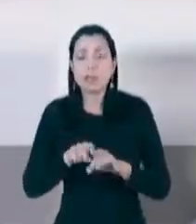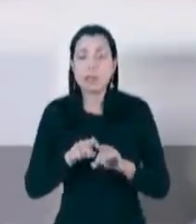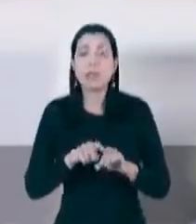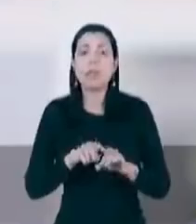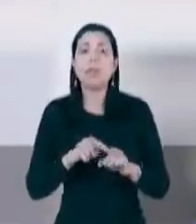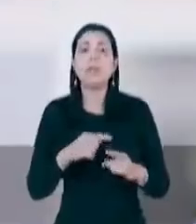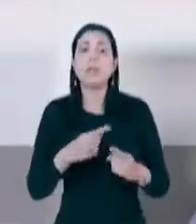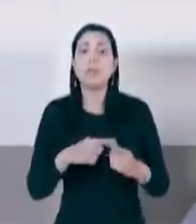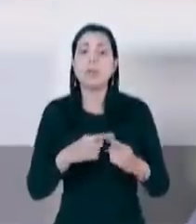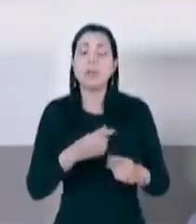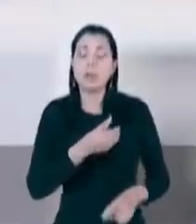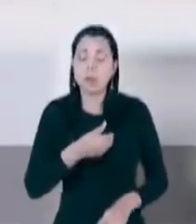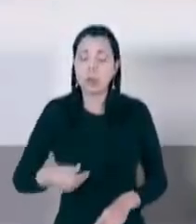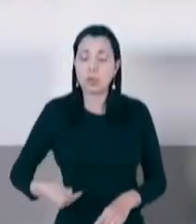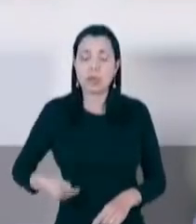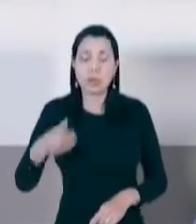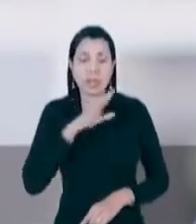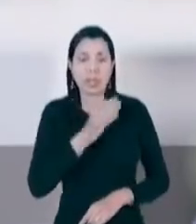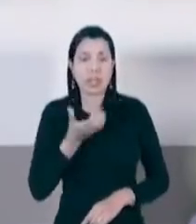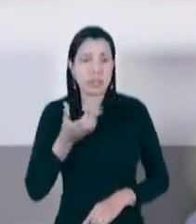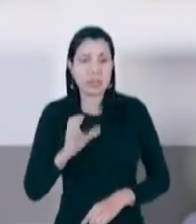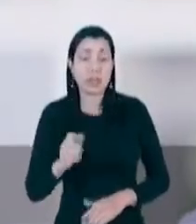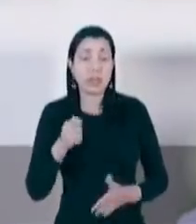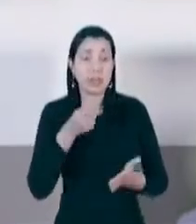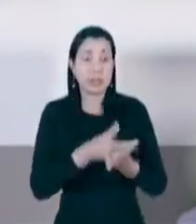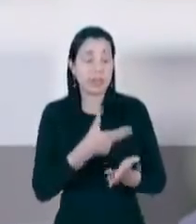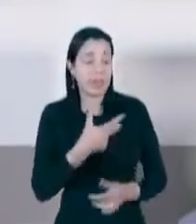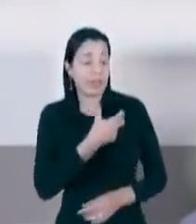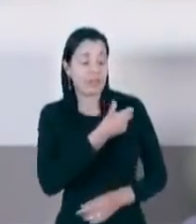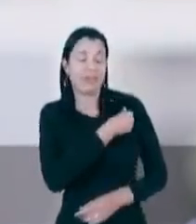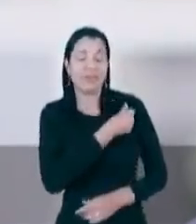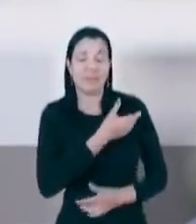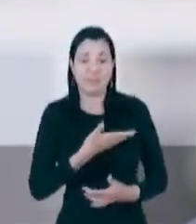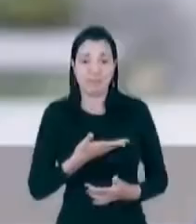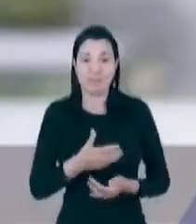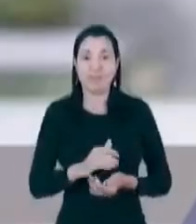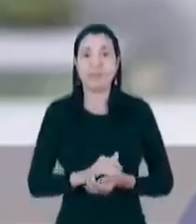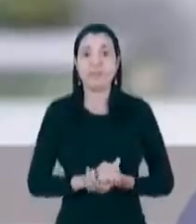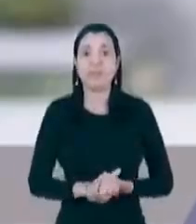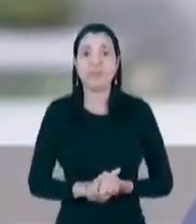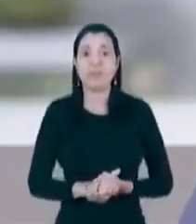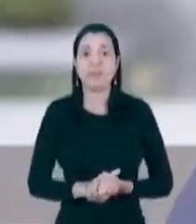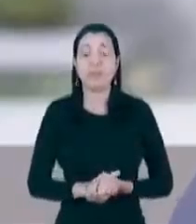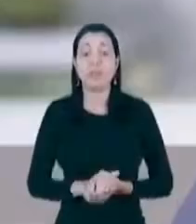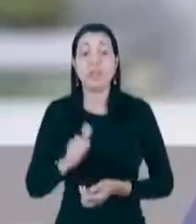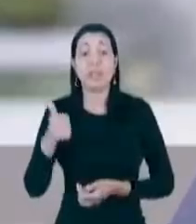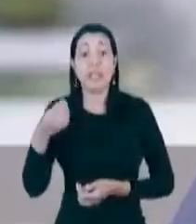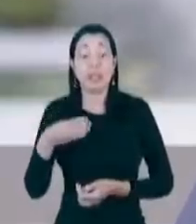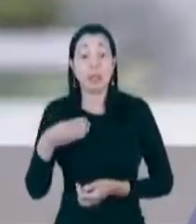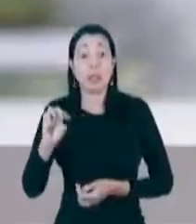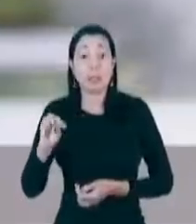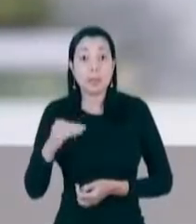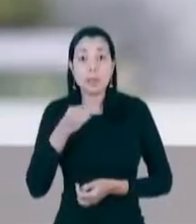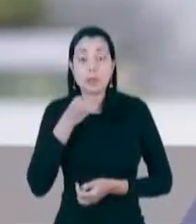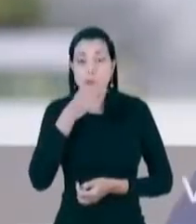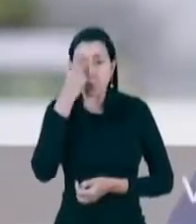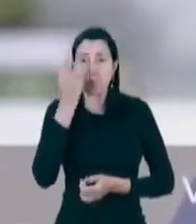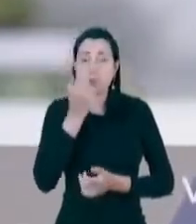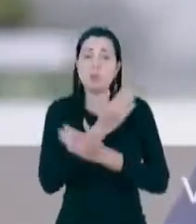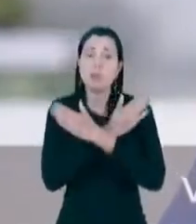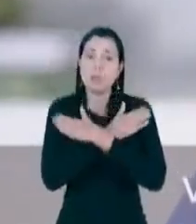governo Bolsonaro se recusou a comprar as vacinas que lhe foram oferecidas. Pelos 14 milhões de